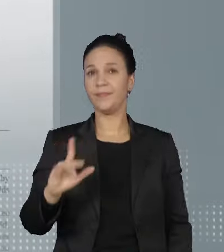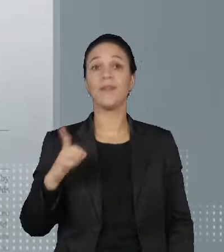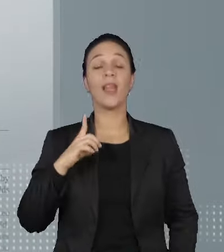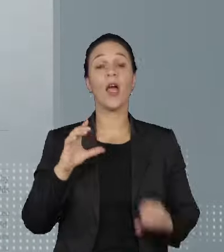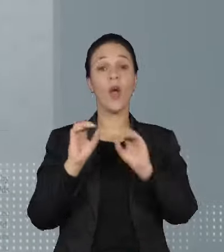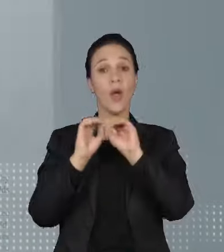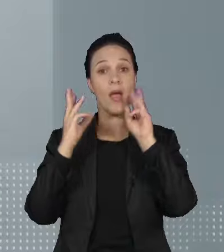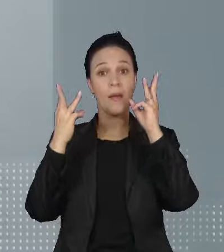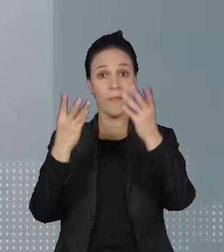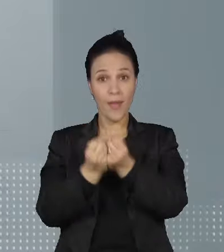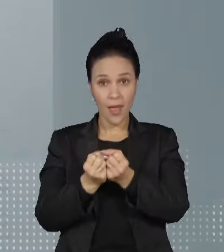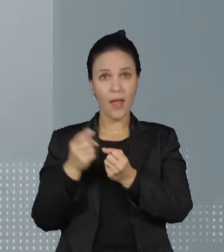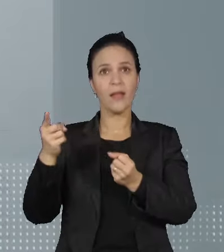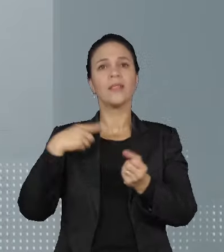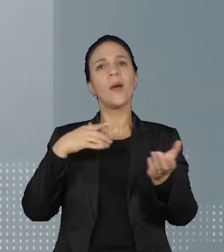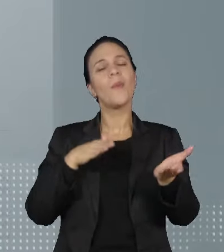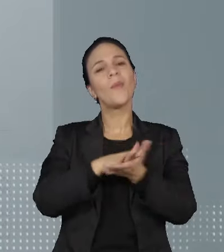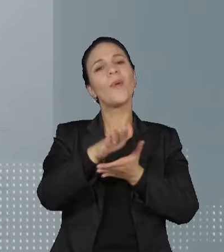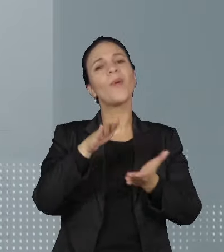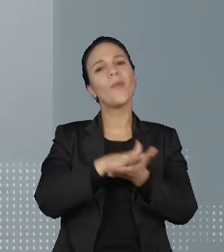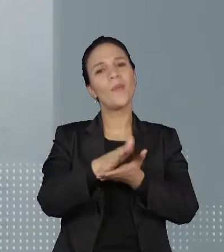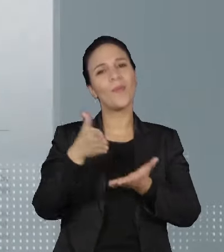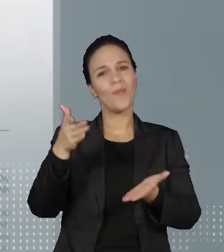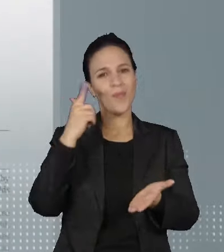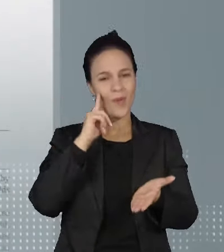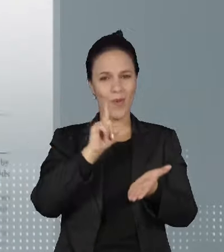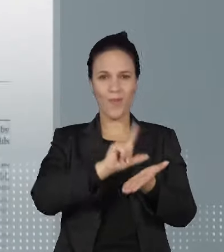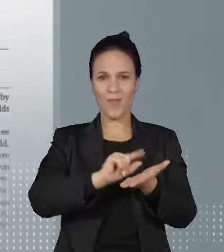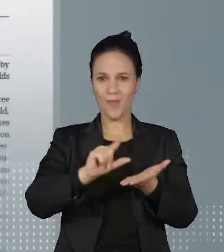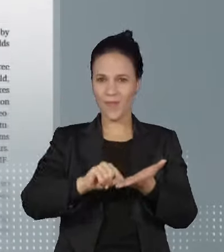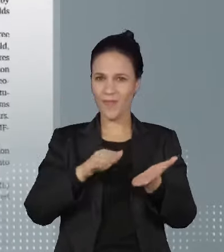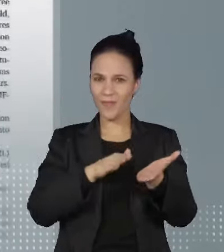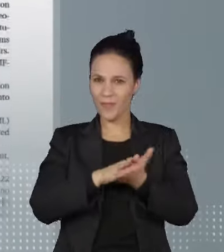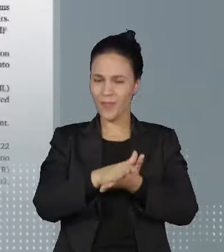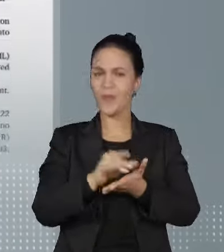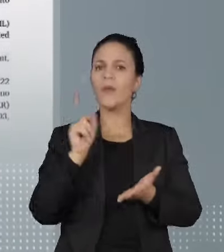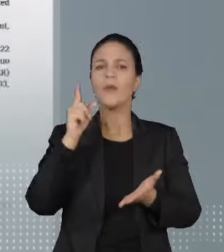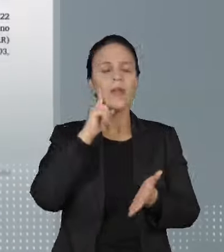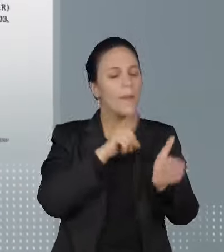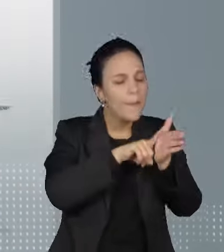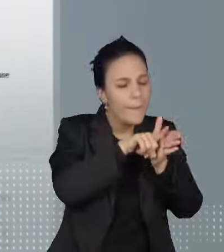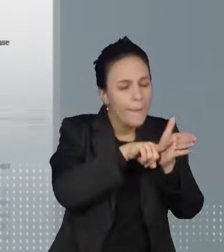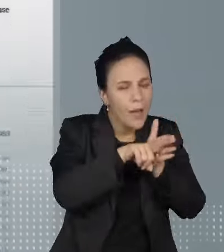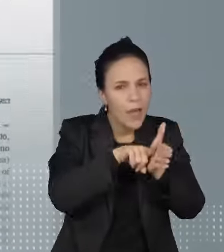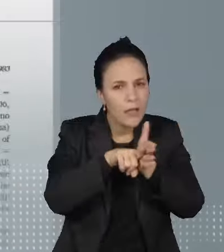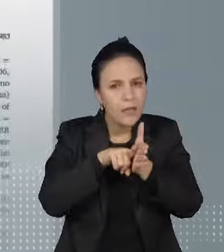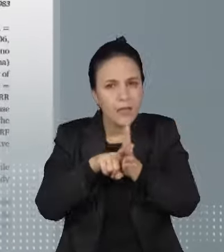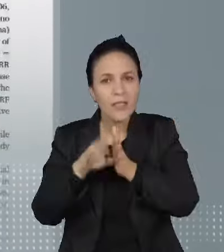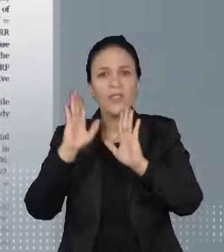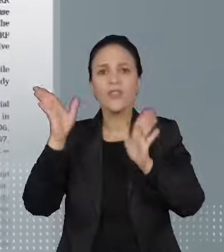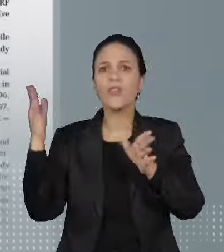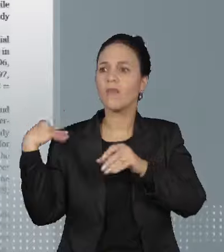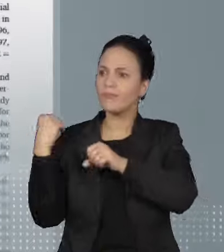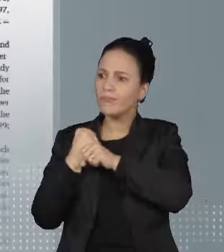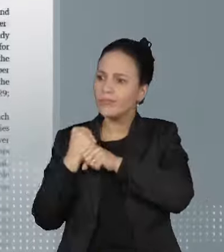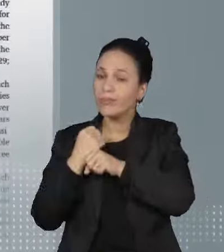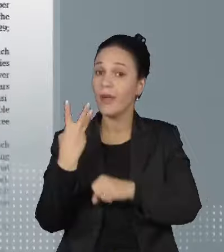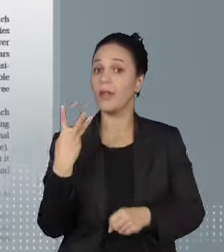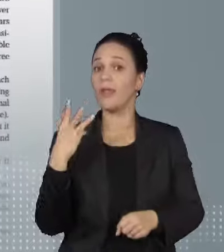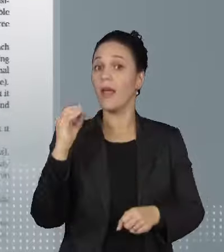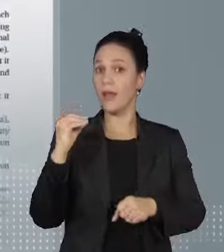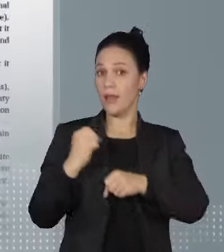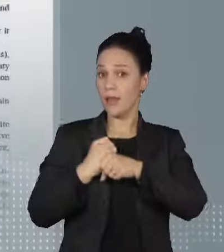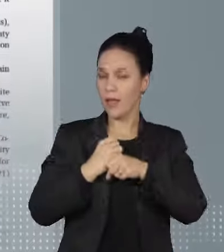OMS, publicado nesta revista científica. É o resultado da revisão de pesquisas realizadas ao longo de 3 décadas